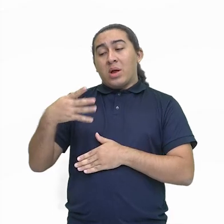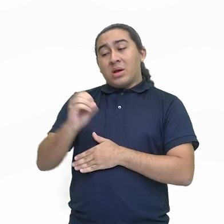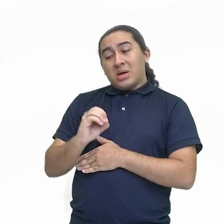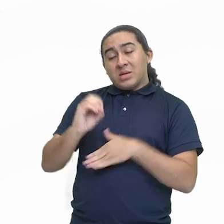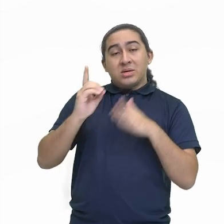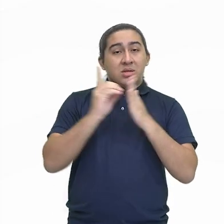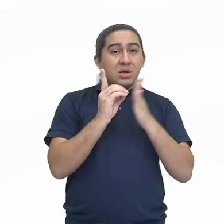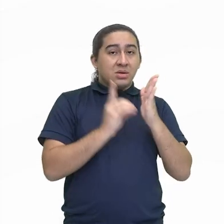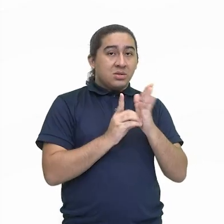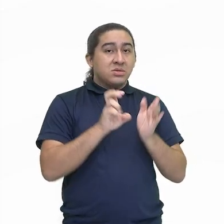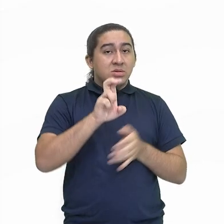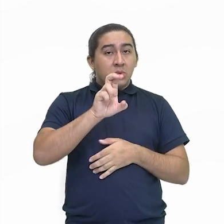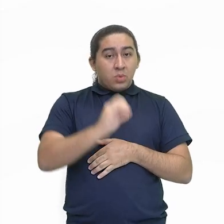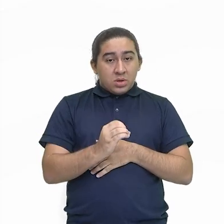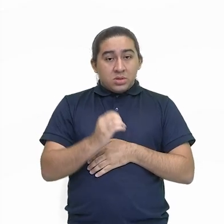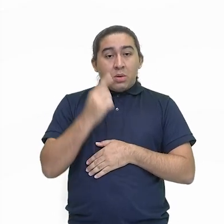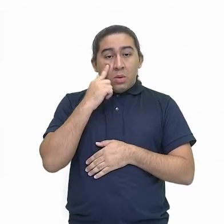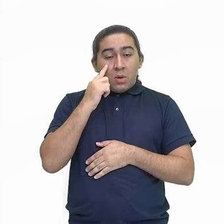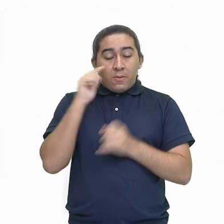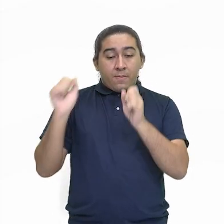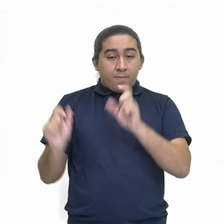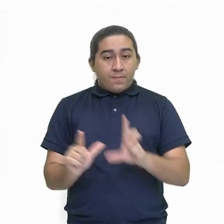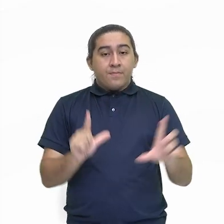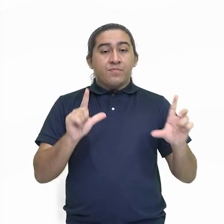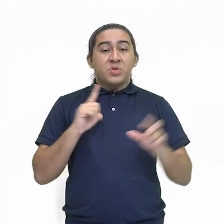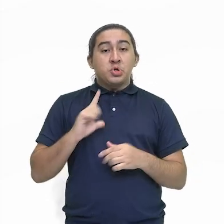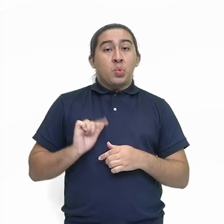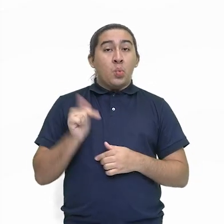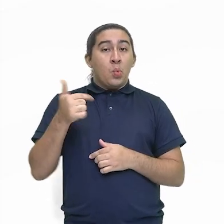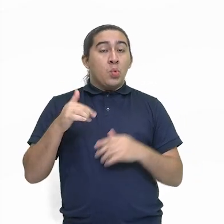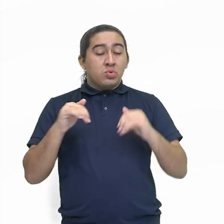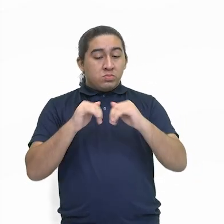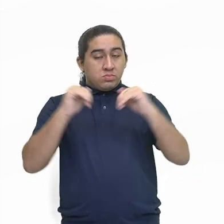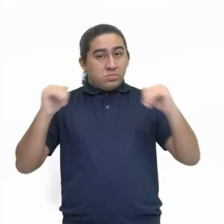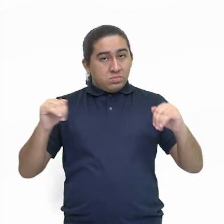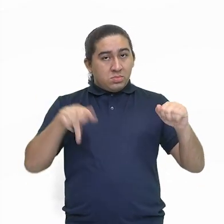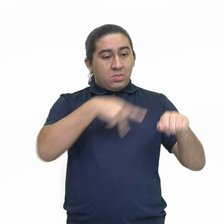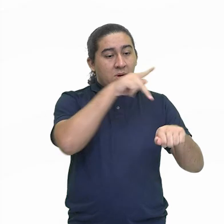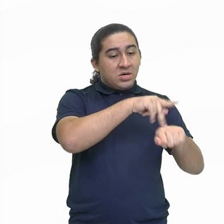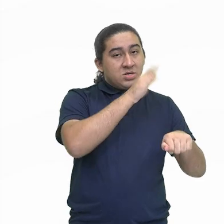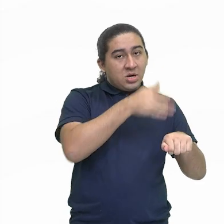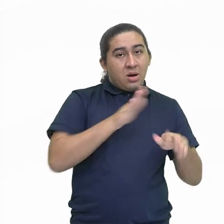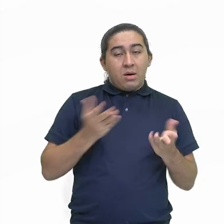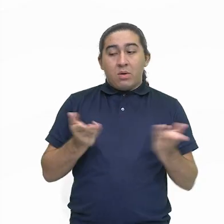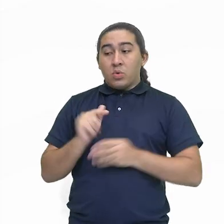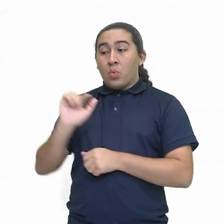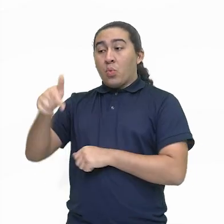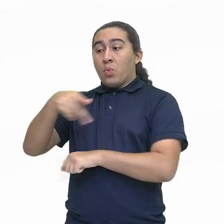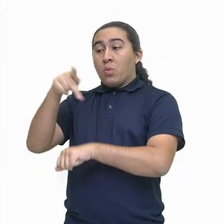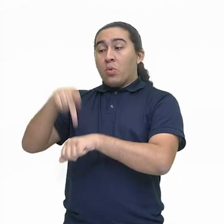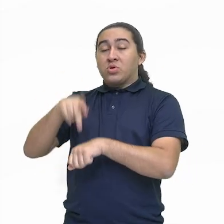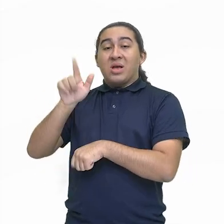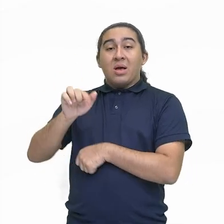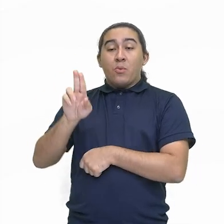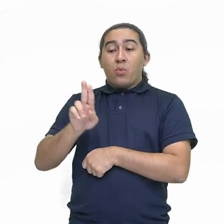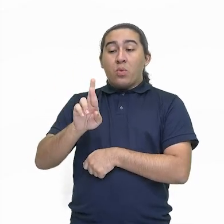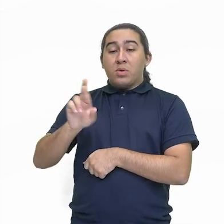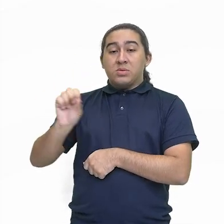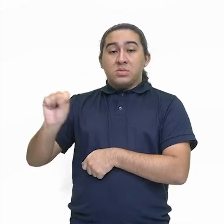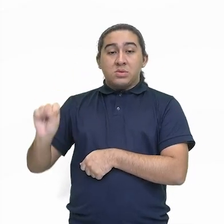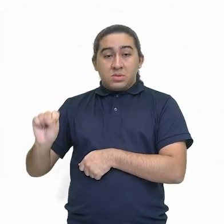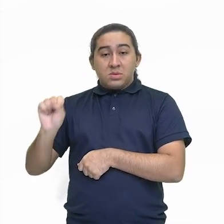tá, gente? Como a gente vai ver na outra tela, também tinha o outro lado, né, que era a União Soviética, que tinha uma forma de governo,